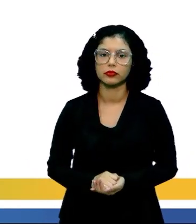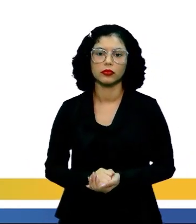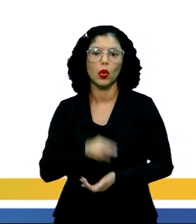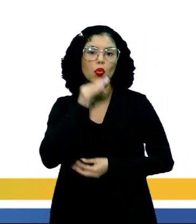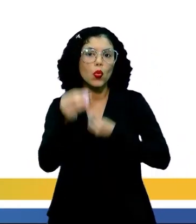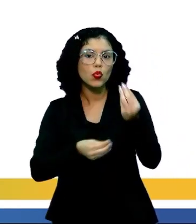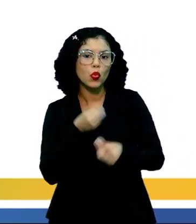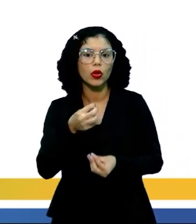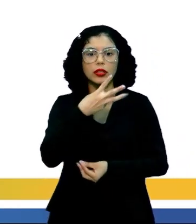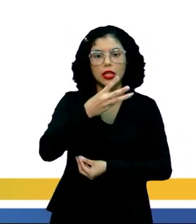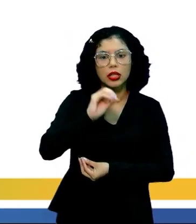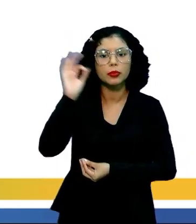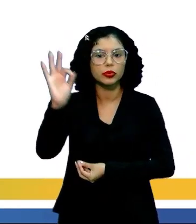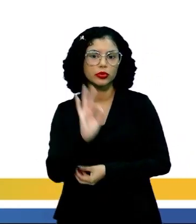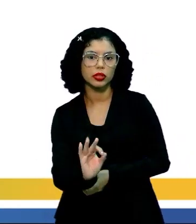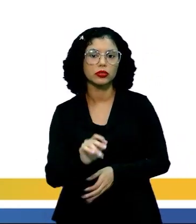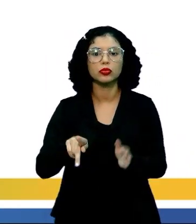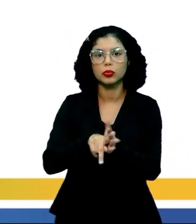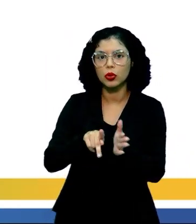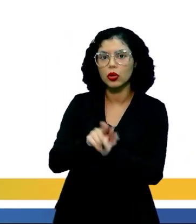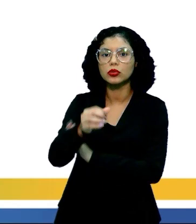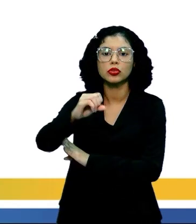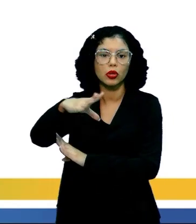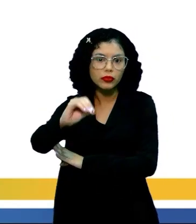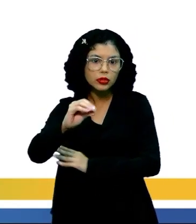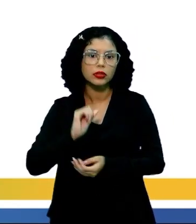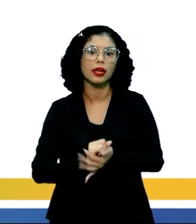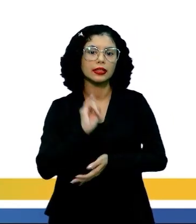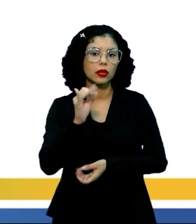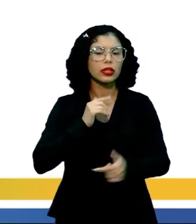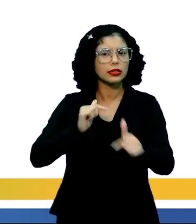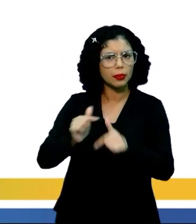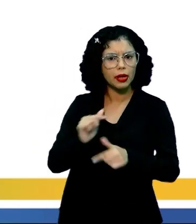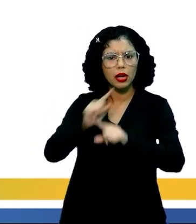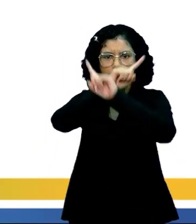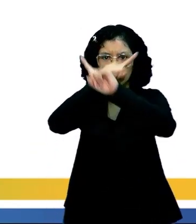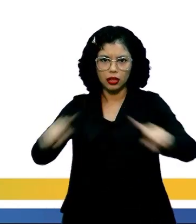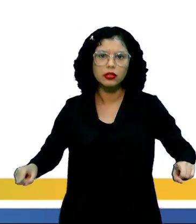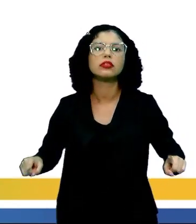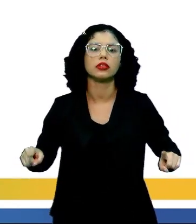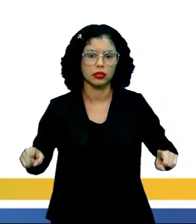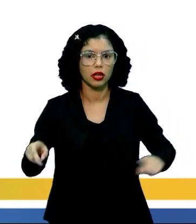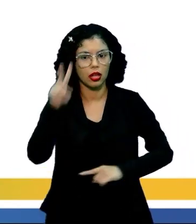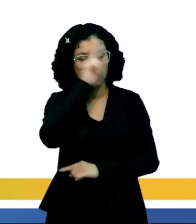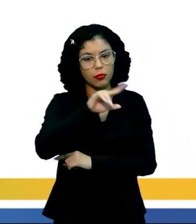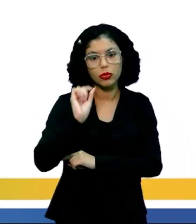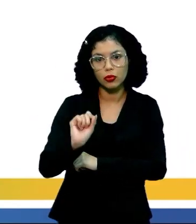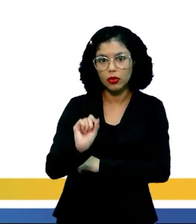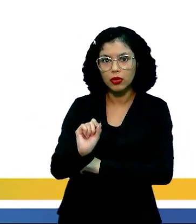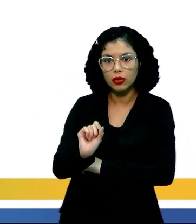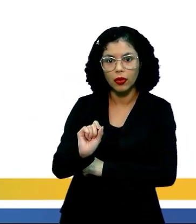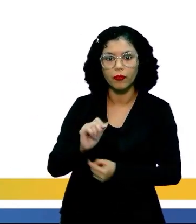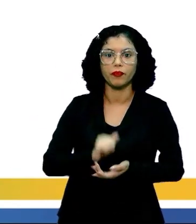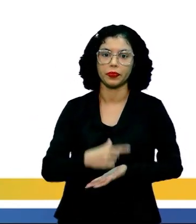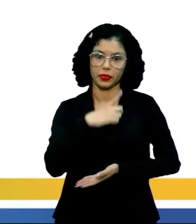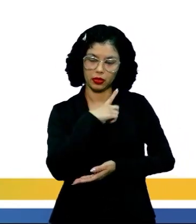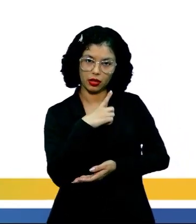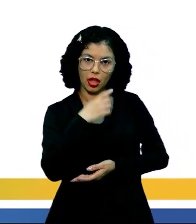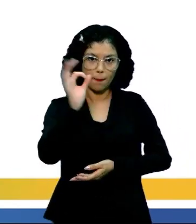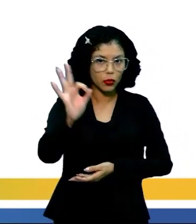Como calcular 30% de 90? Se eu quiser trabalhar a regra de 3, lembre-se de uma coisa, eu vou ter